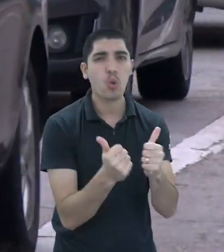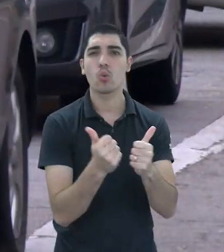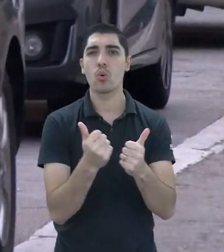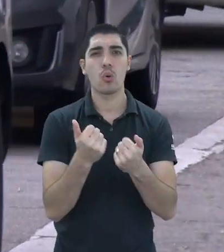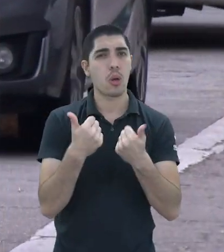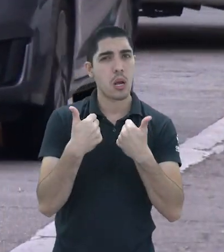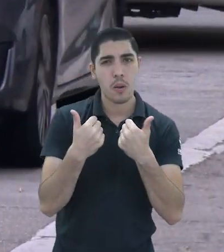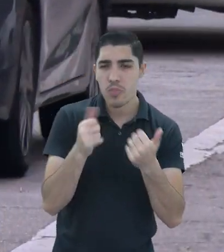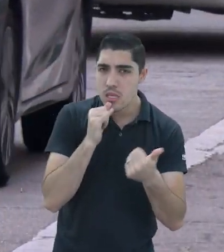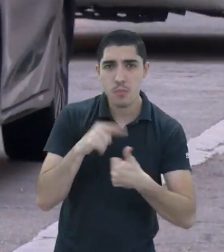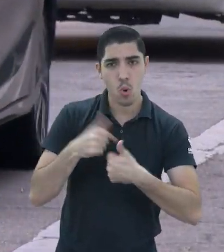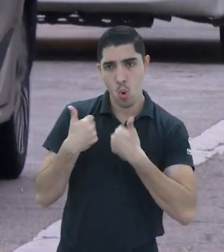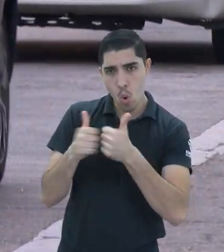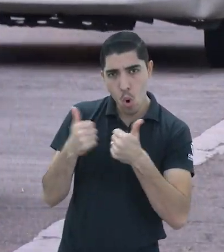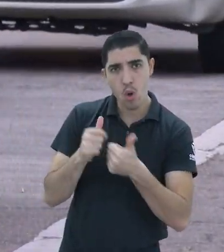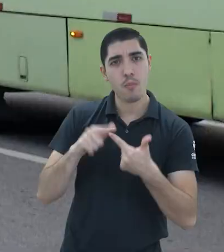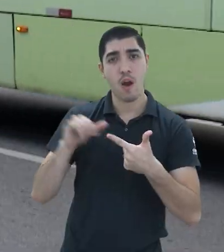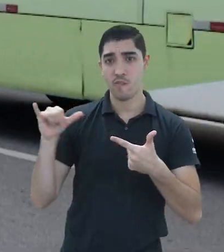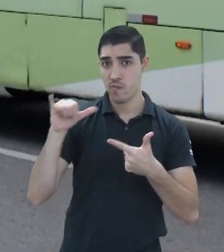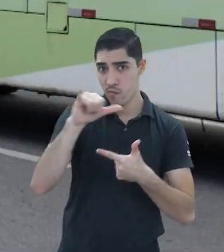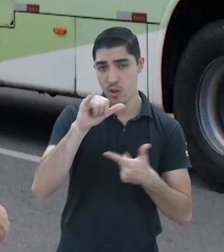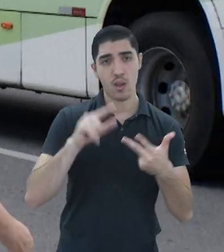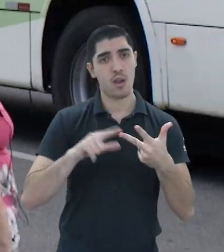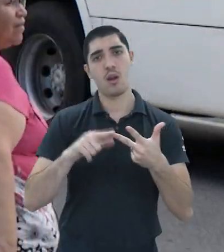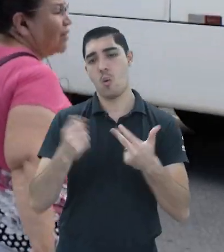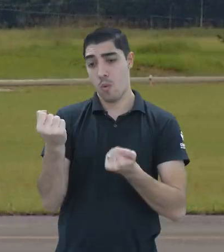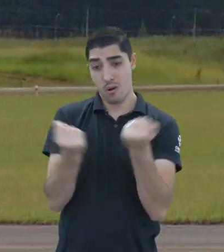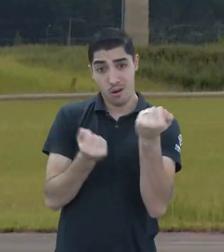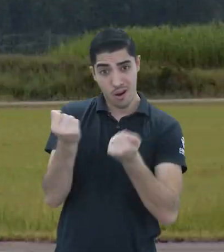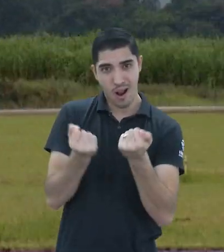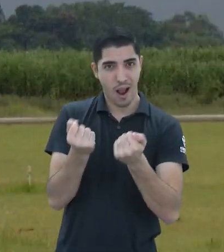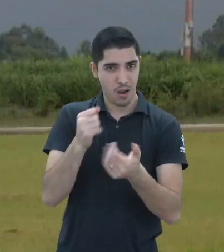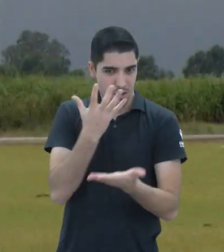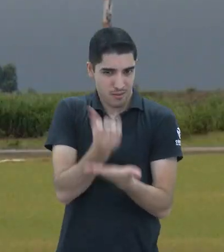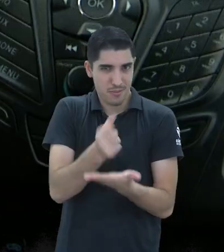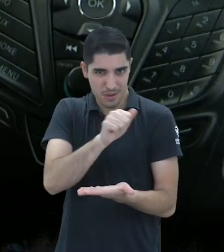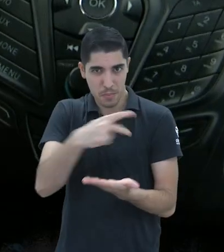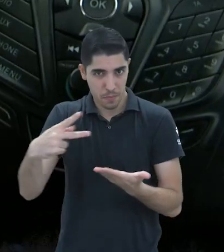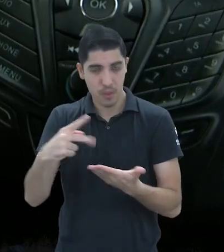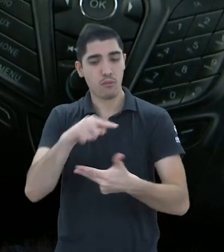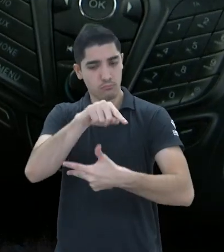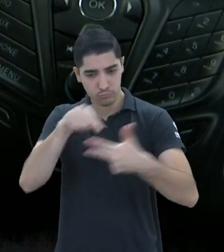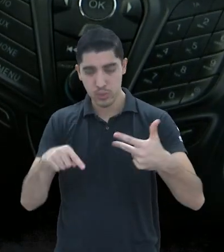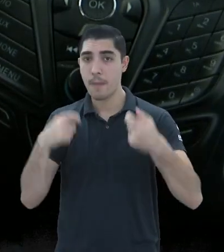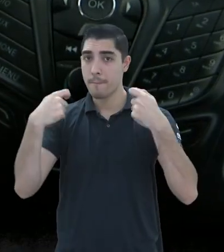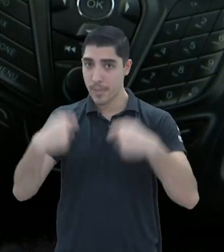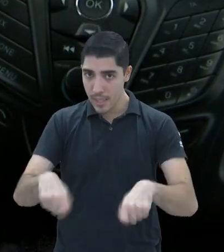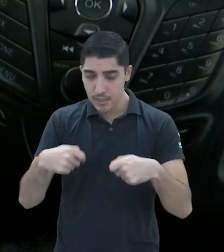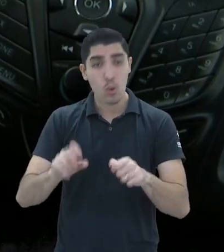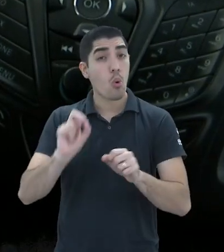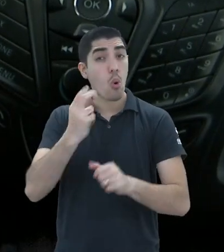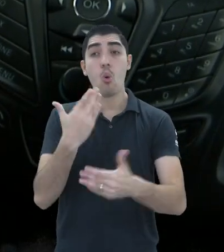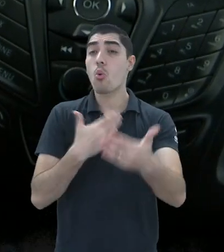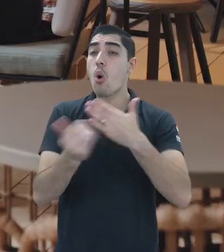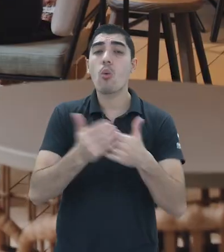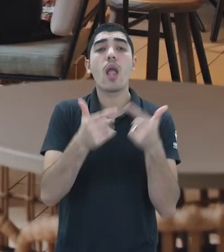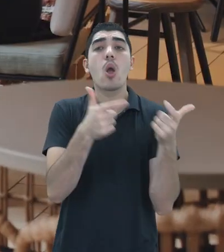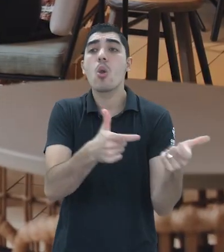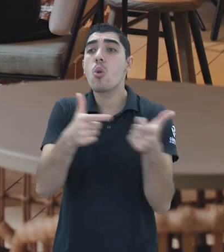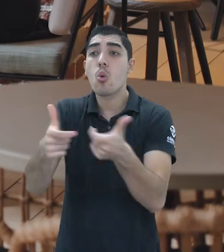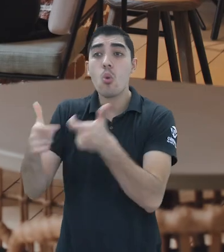seja, todos os meios de transporte, como ônibus, aviões e veículos por aplicativo, por exemplo, bem